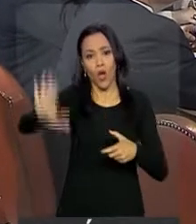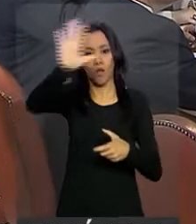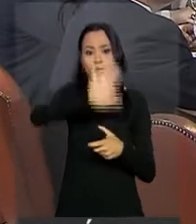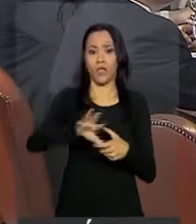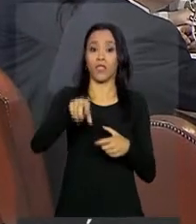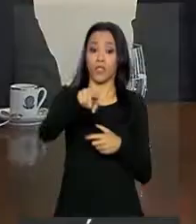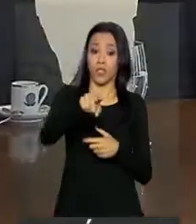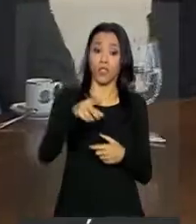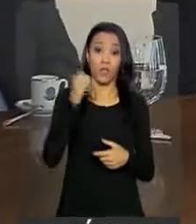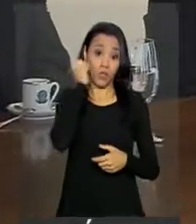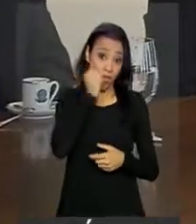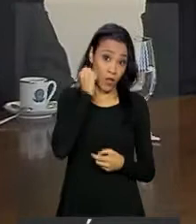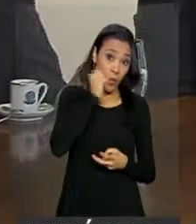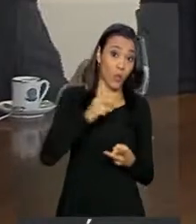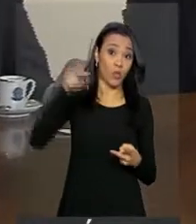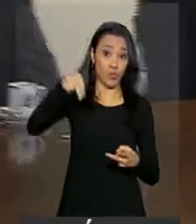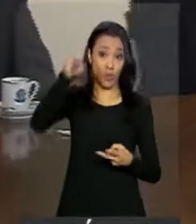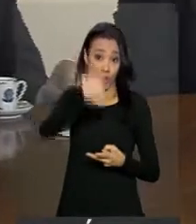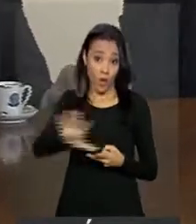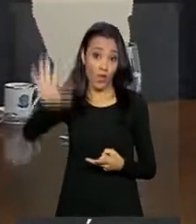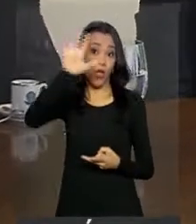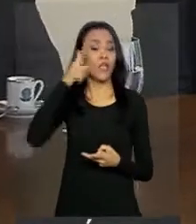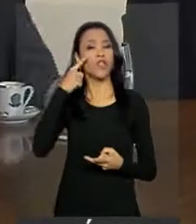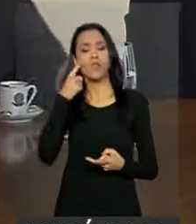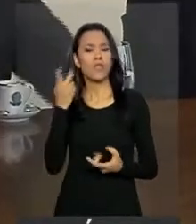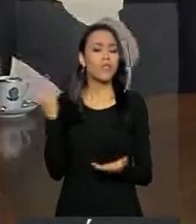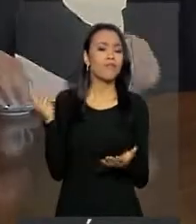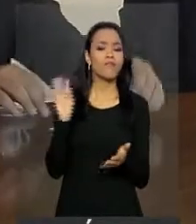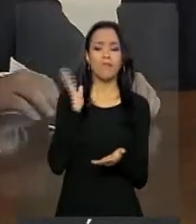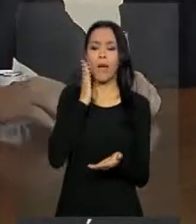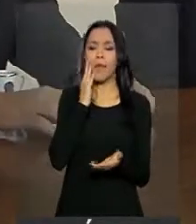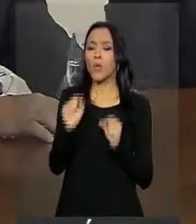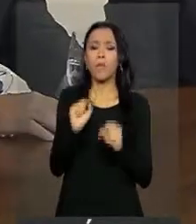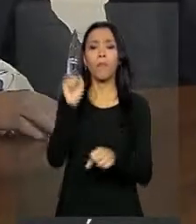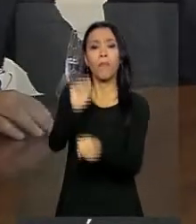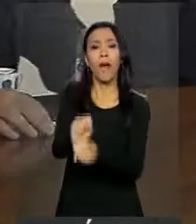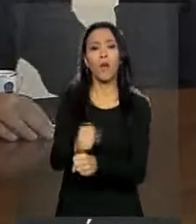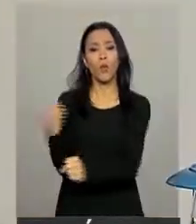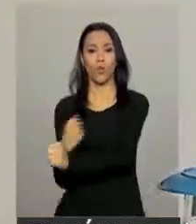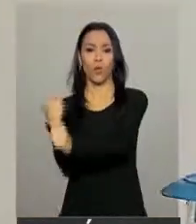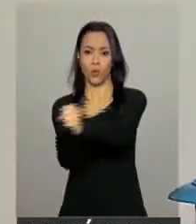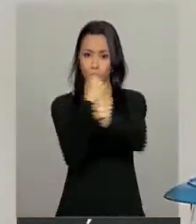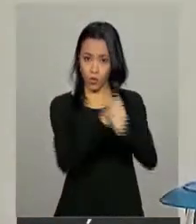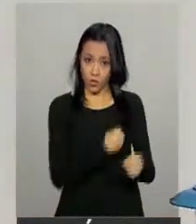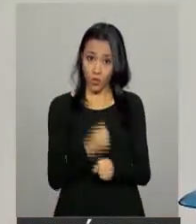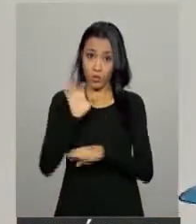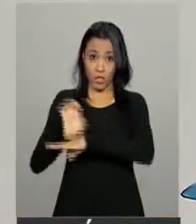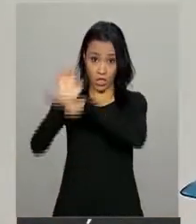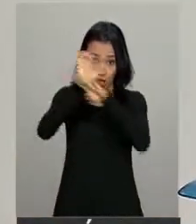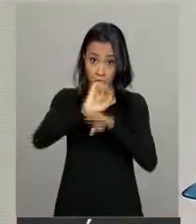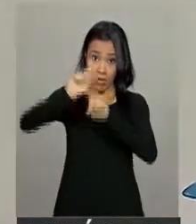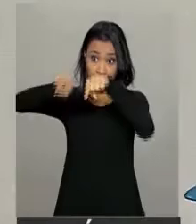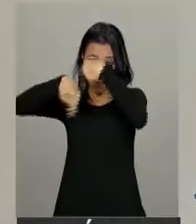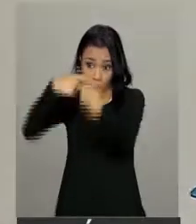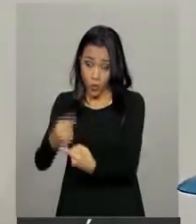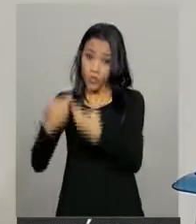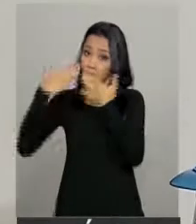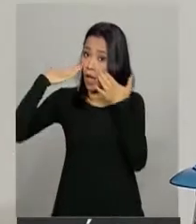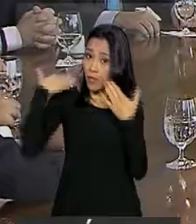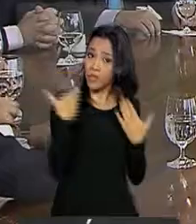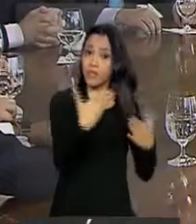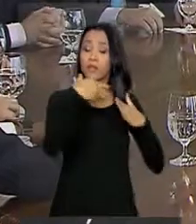os senadores do Nordeste vão fazer um levantamento do que está paralisado nos estados para apresentar ao governo na semana que